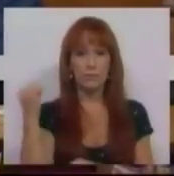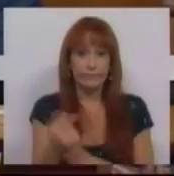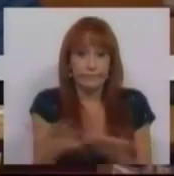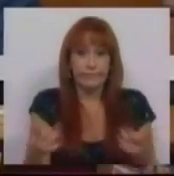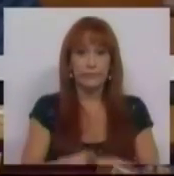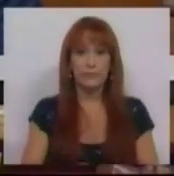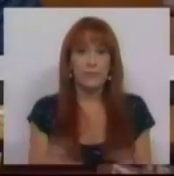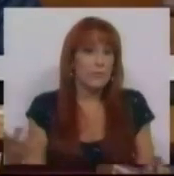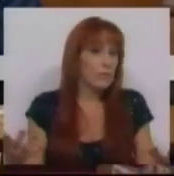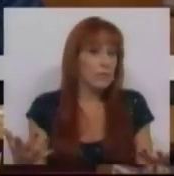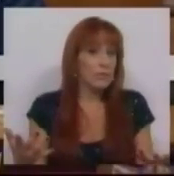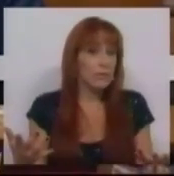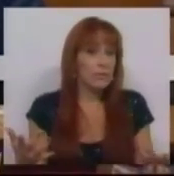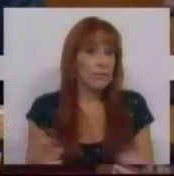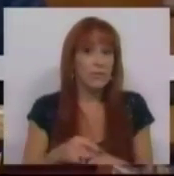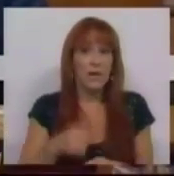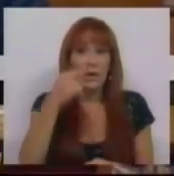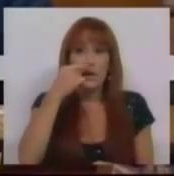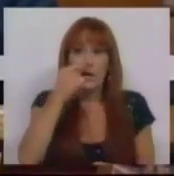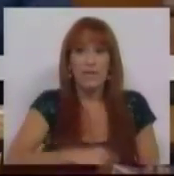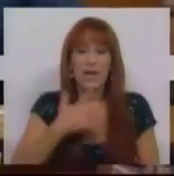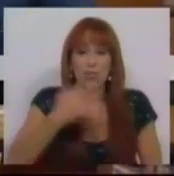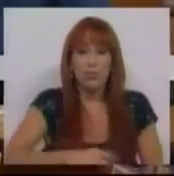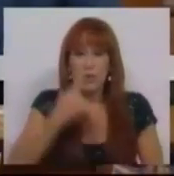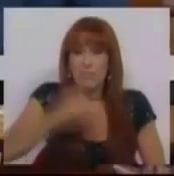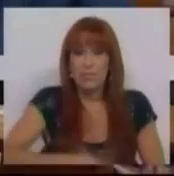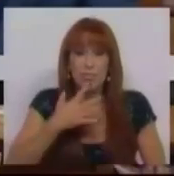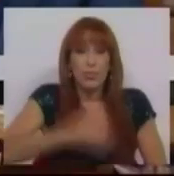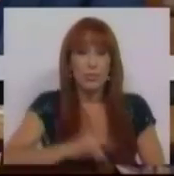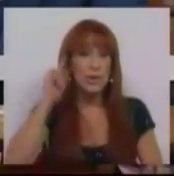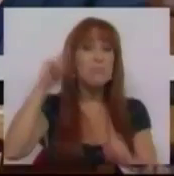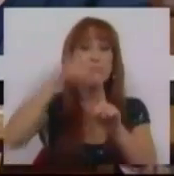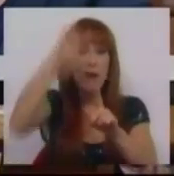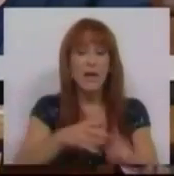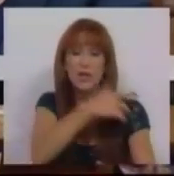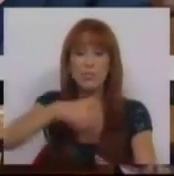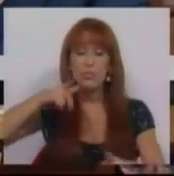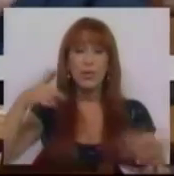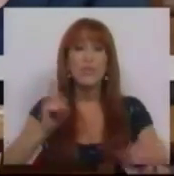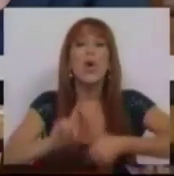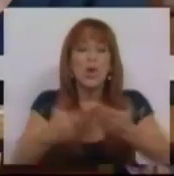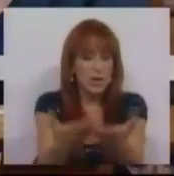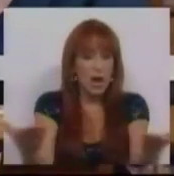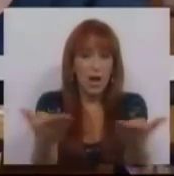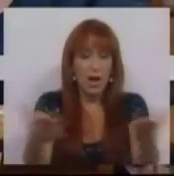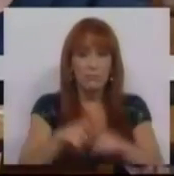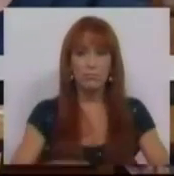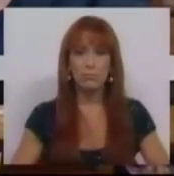contas. Afinal, falhadas todas, repito, todas as metas e promessas, o que é que ficou?